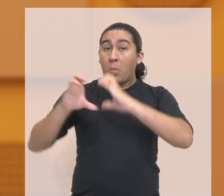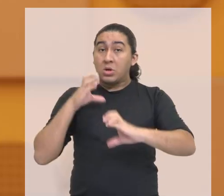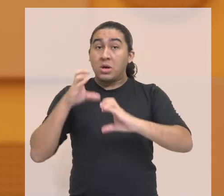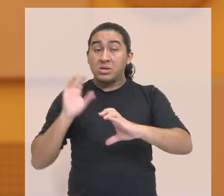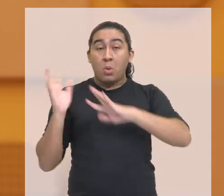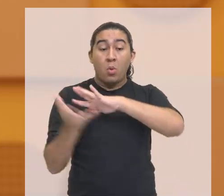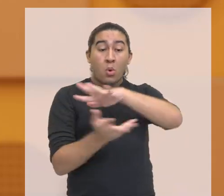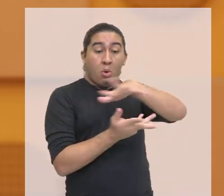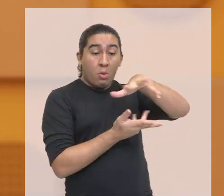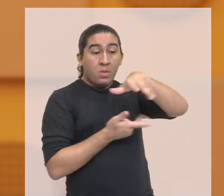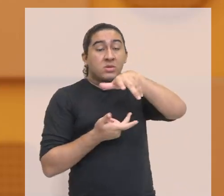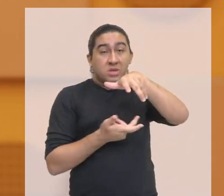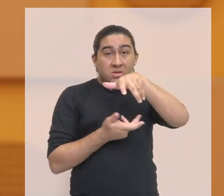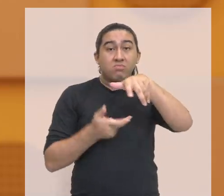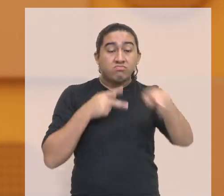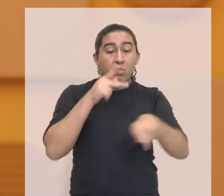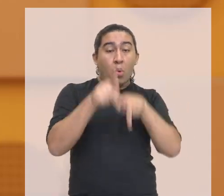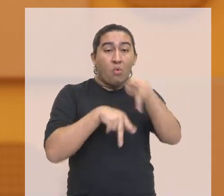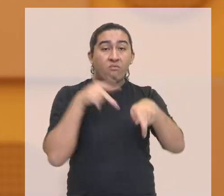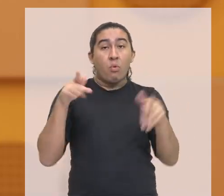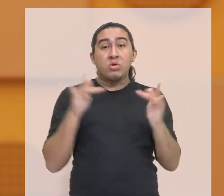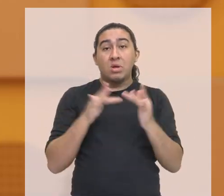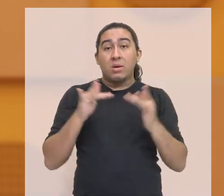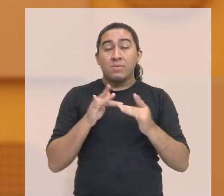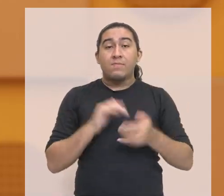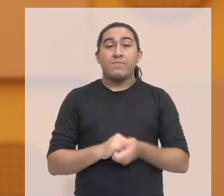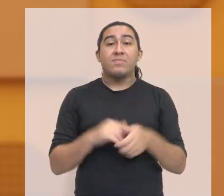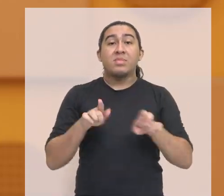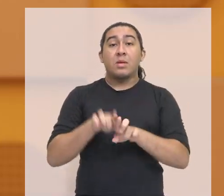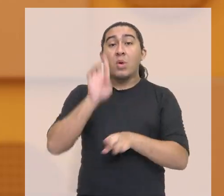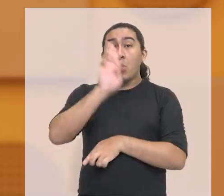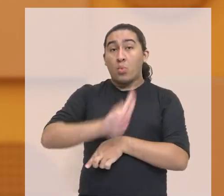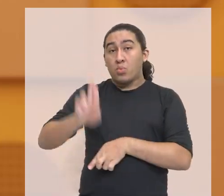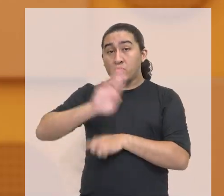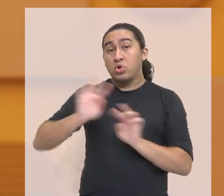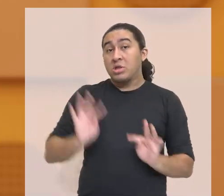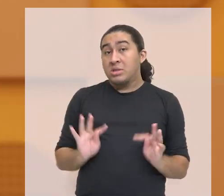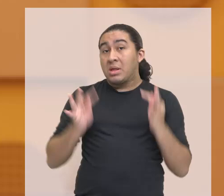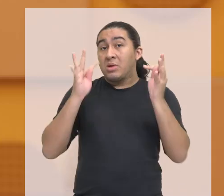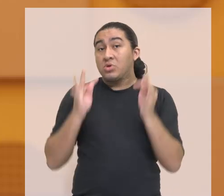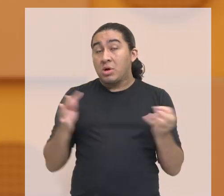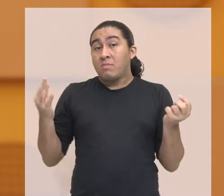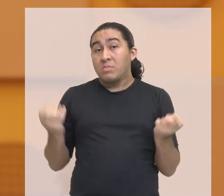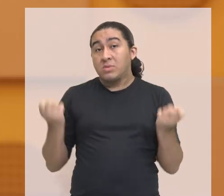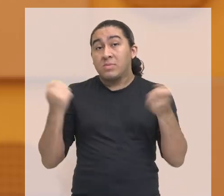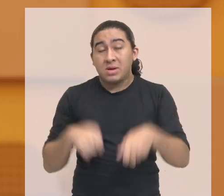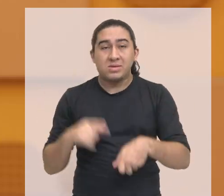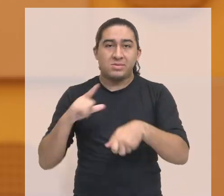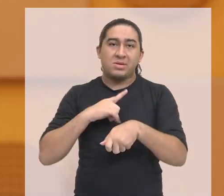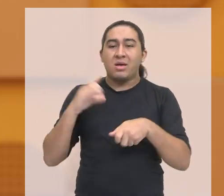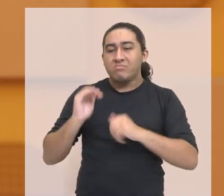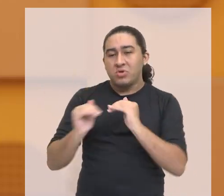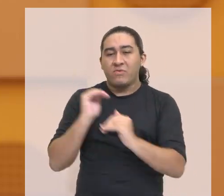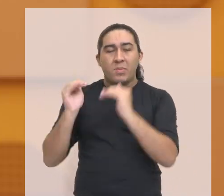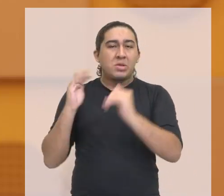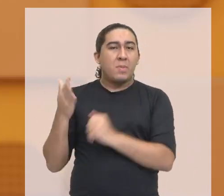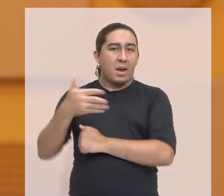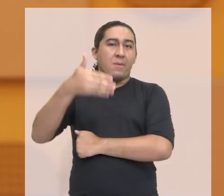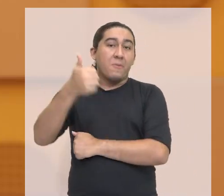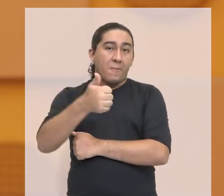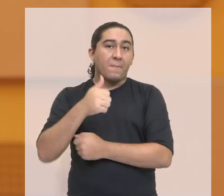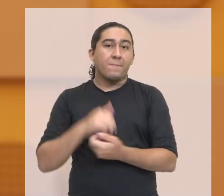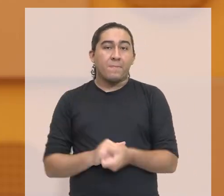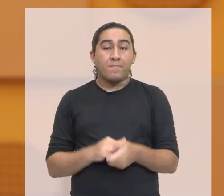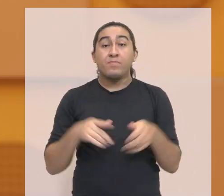na globalização, né? Temos aí a utilização de tecnologias cada vez mais avançadas e que